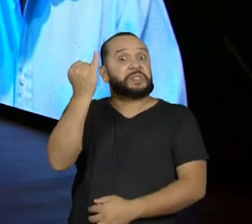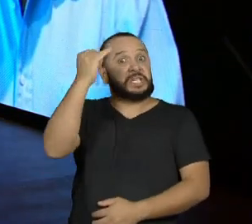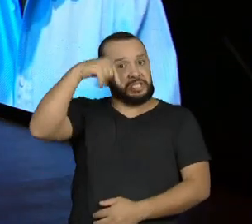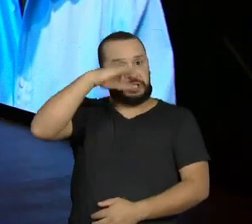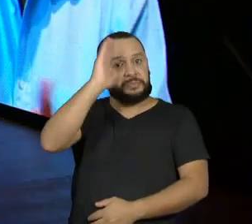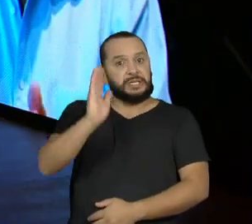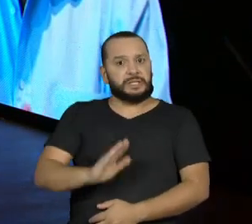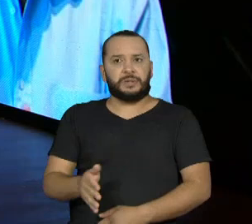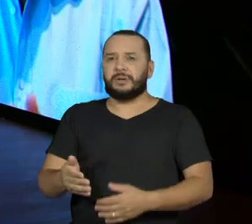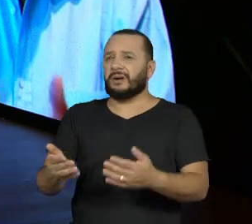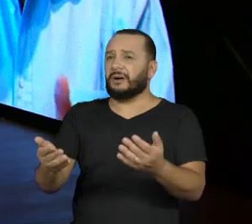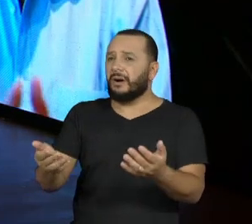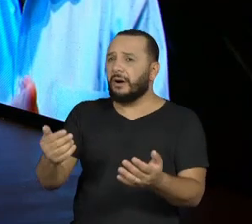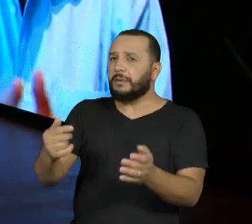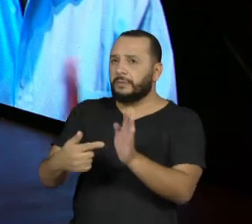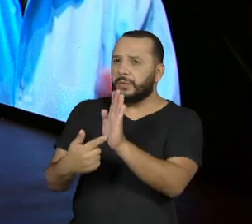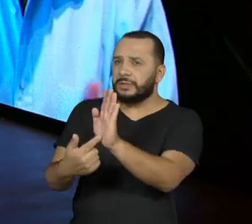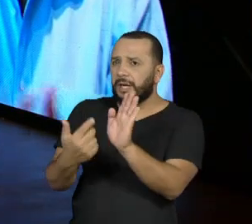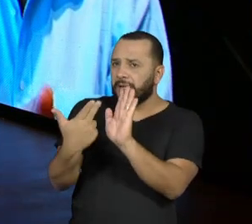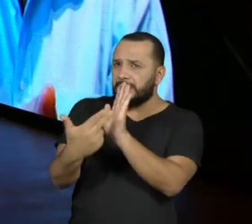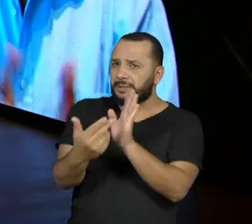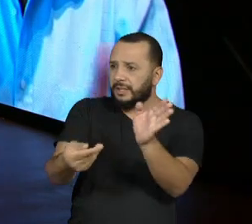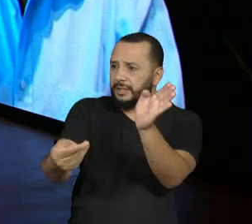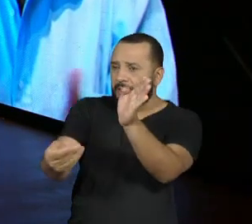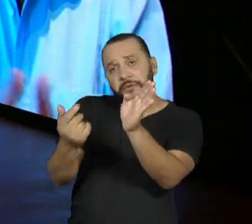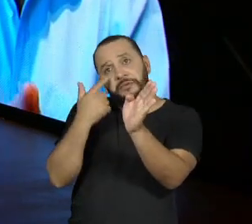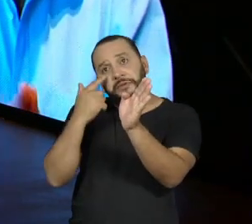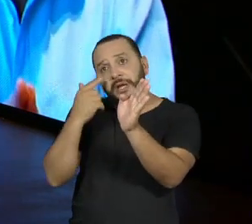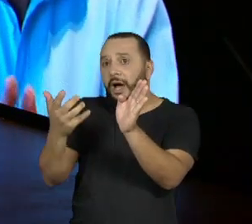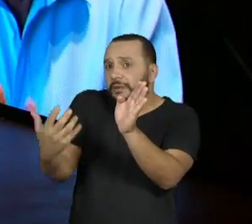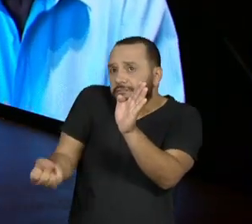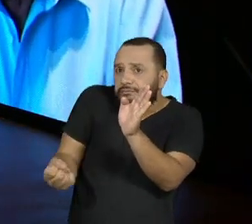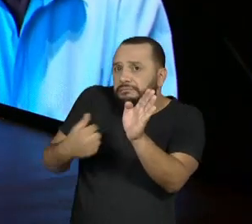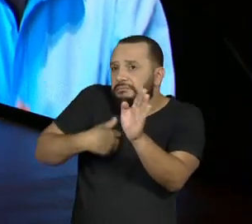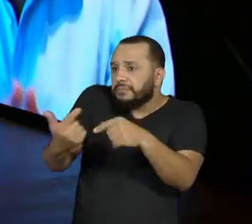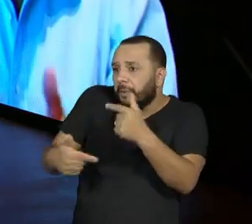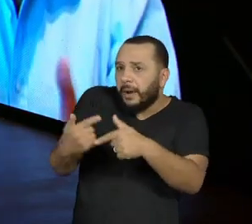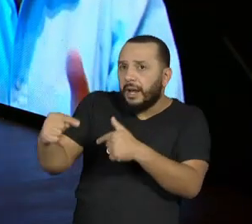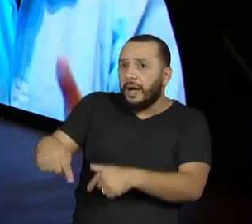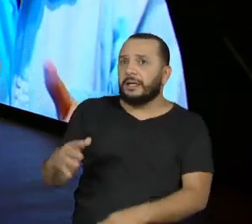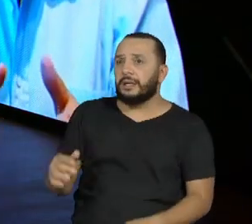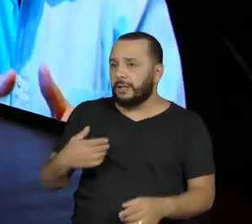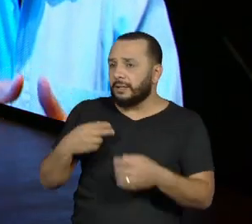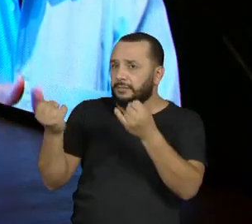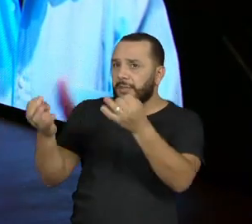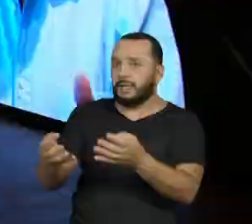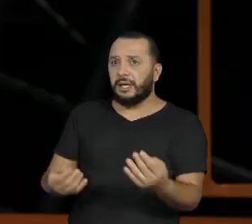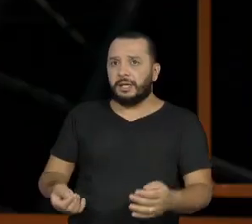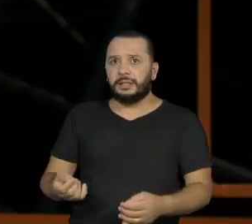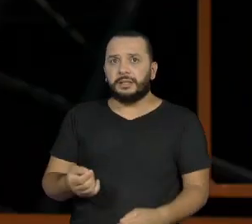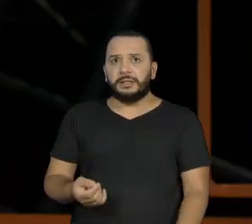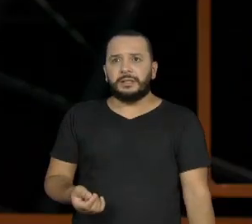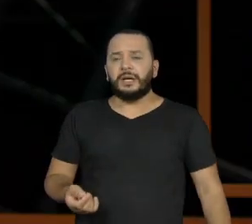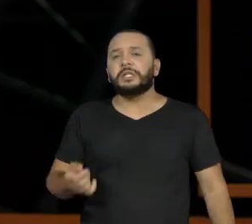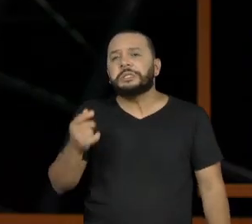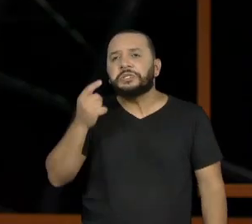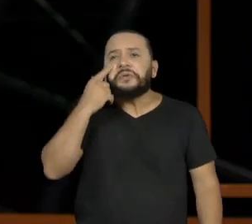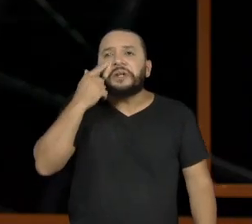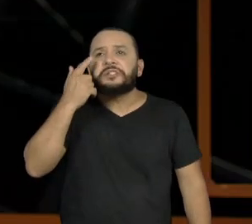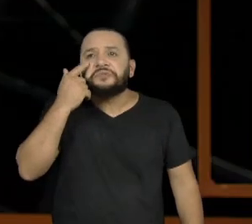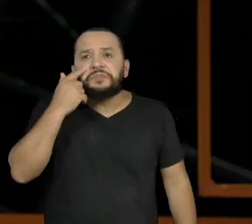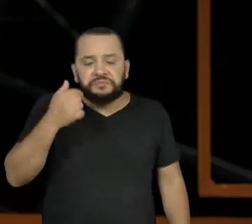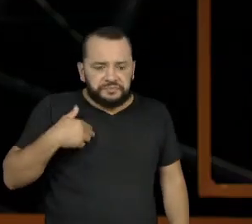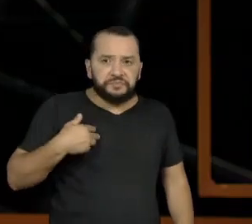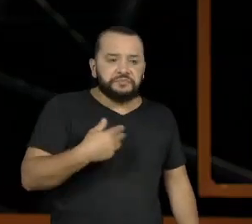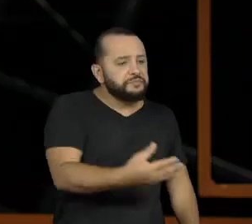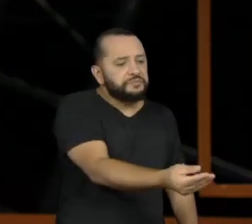olha, vim aqui para mostrar meus desenhos, que eu queria ver se tem possibilidade de trabalhar aqui, lá. Aí ele falou, deixa eu ver.